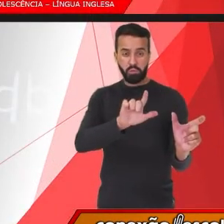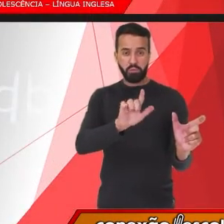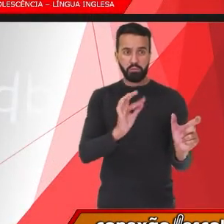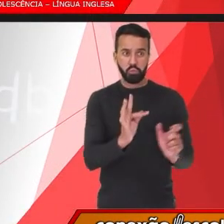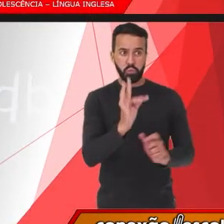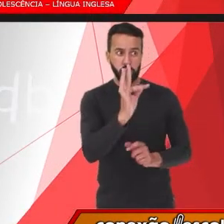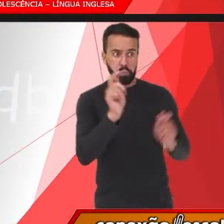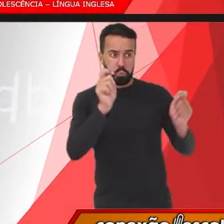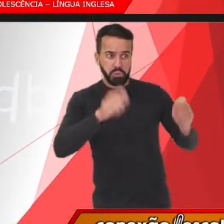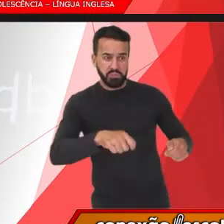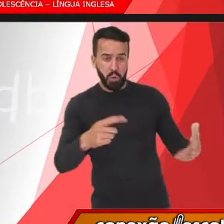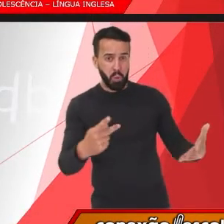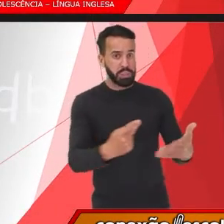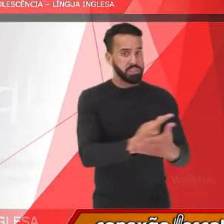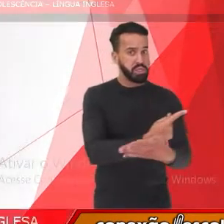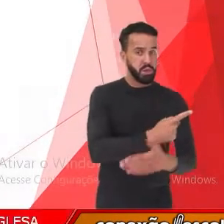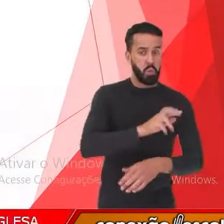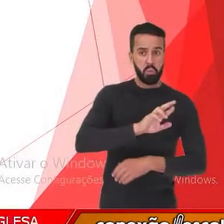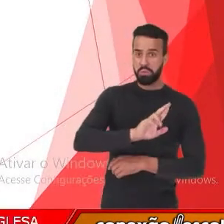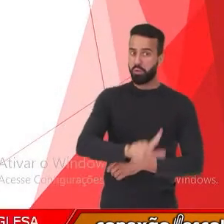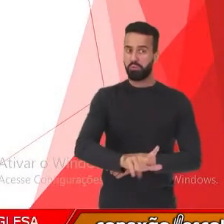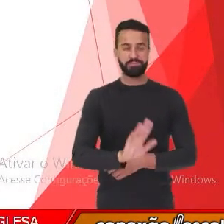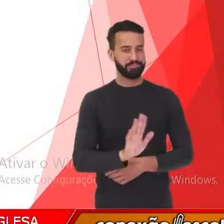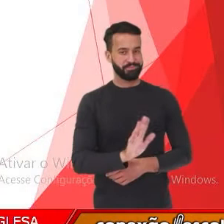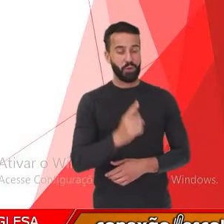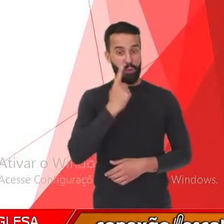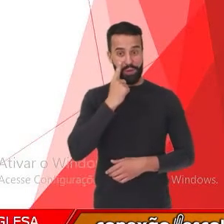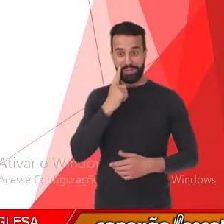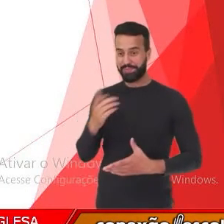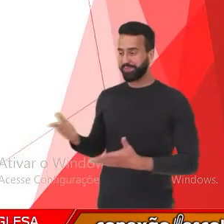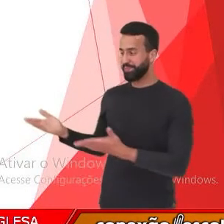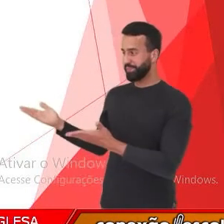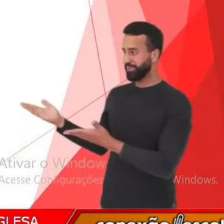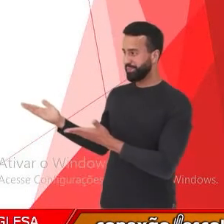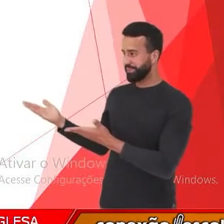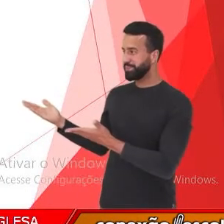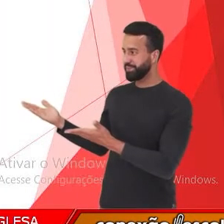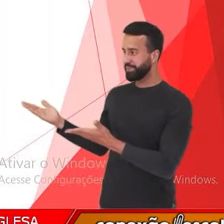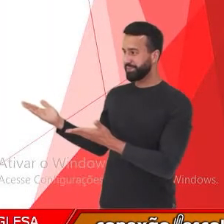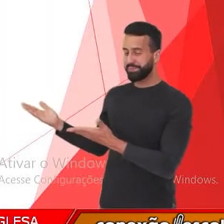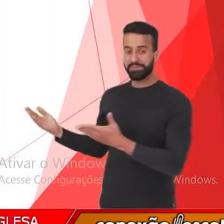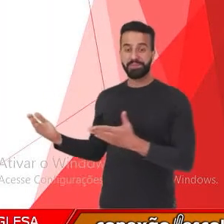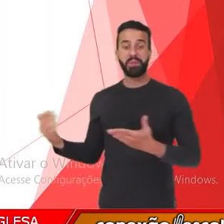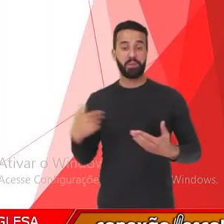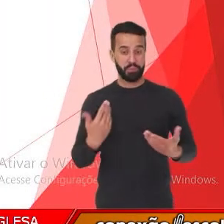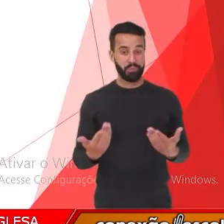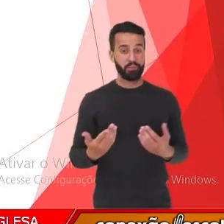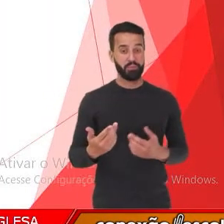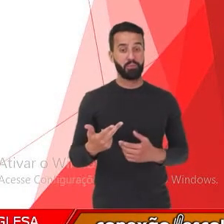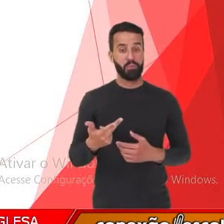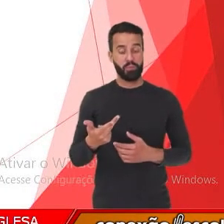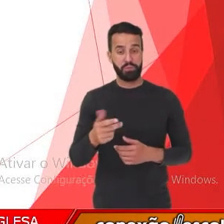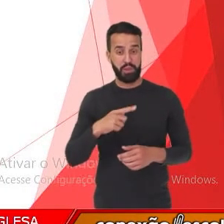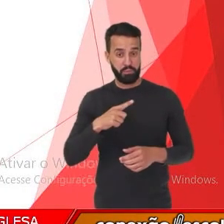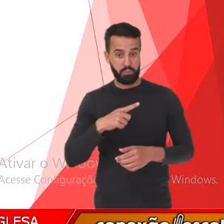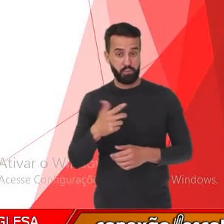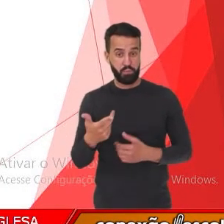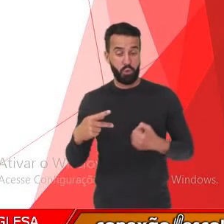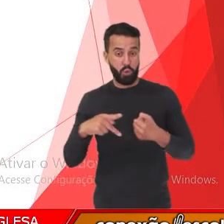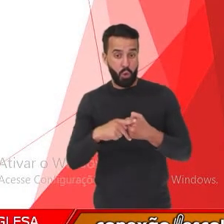não acontecer. Vocês se lembram desse quadrinho da tabela? Nós temos aqui os pronomes pessoais, nós temos